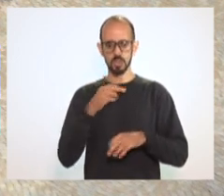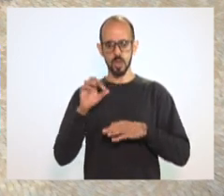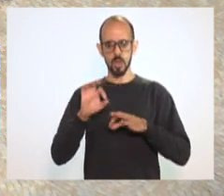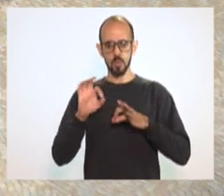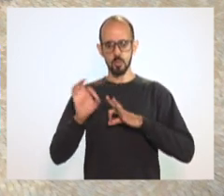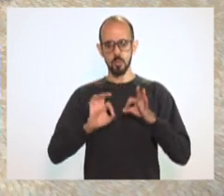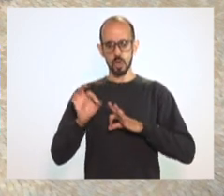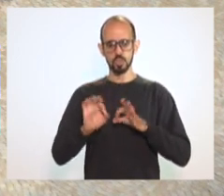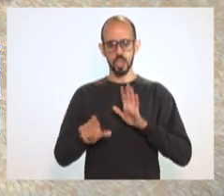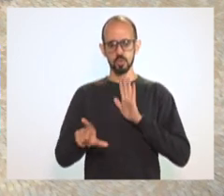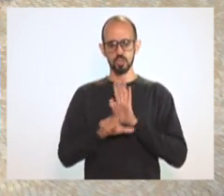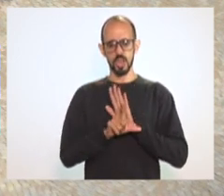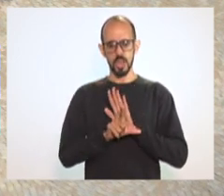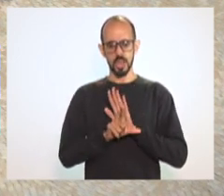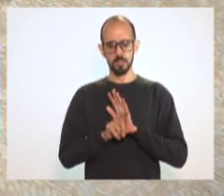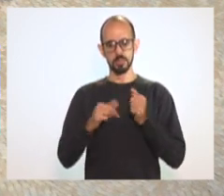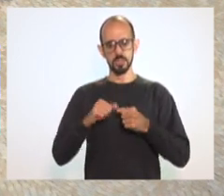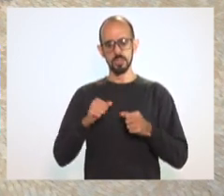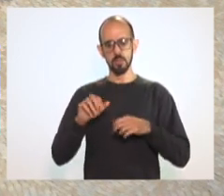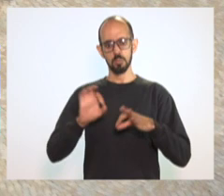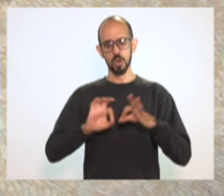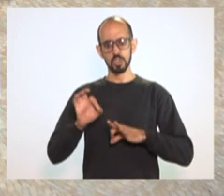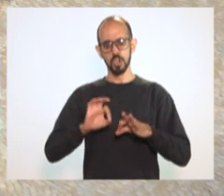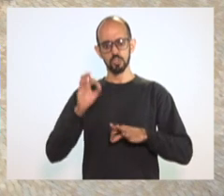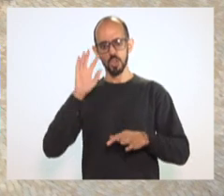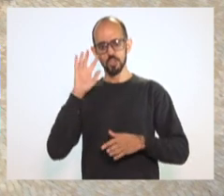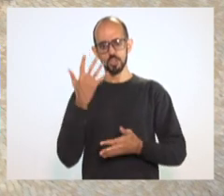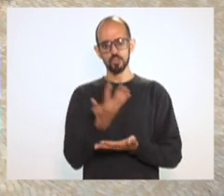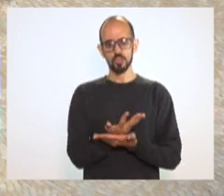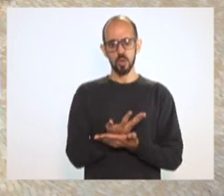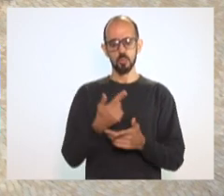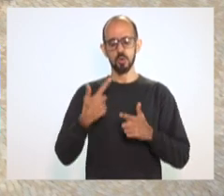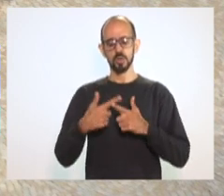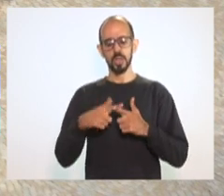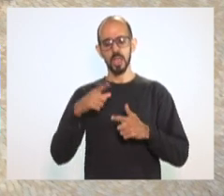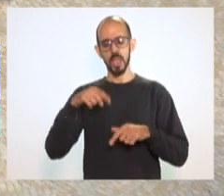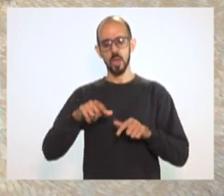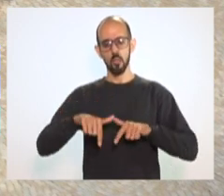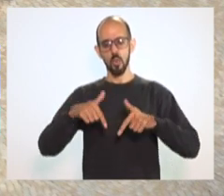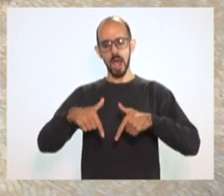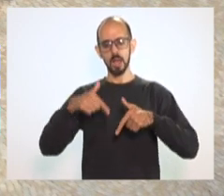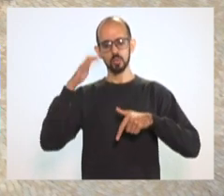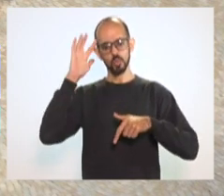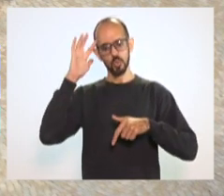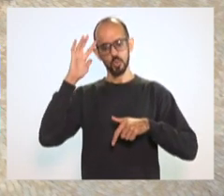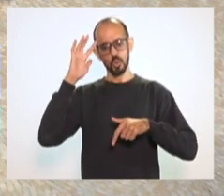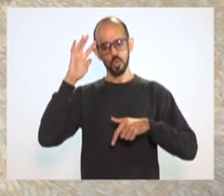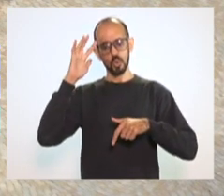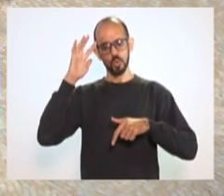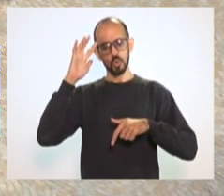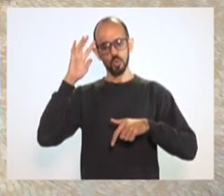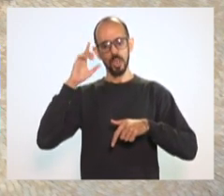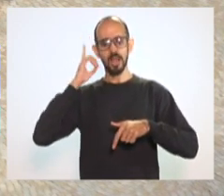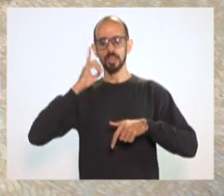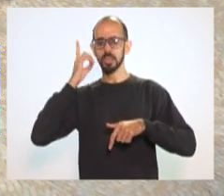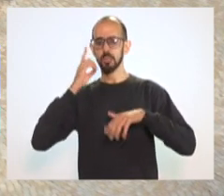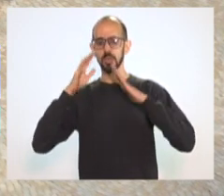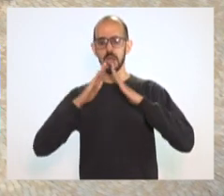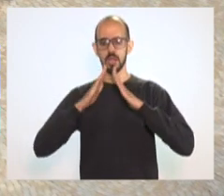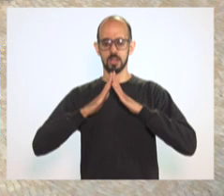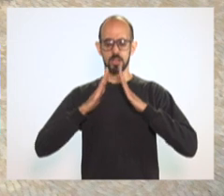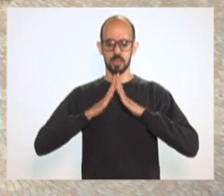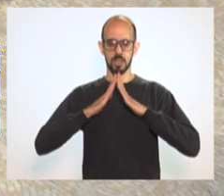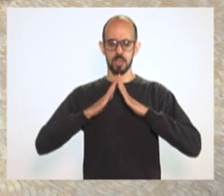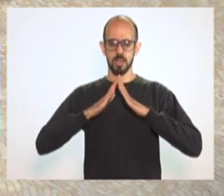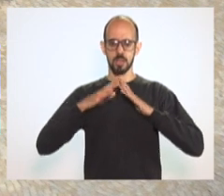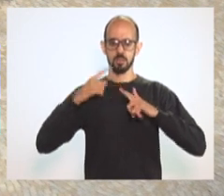resolução por se tratar de um ato da assembleia e não de um ato e sendo de um